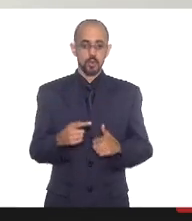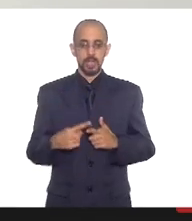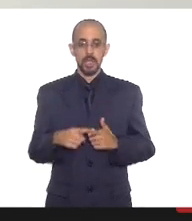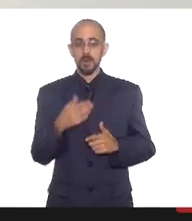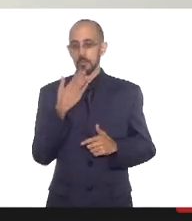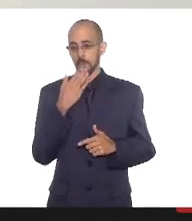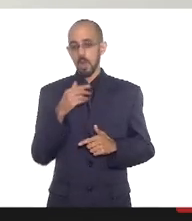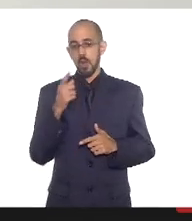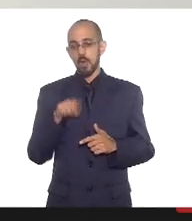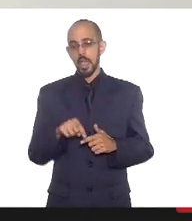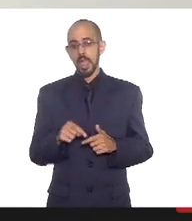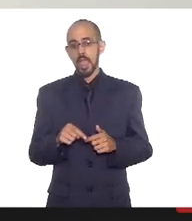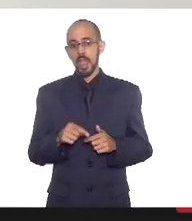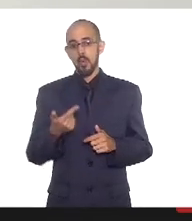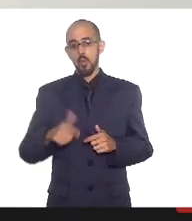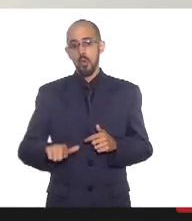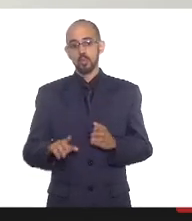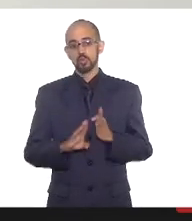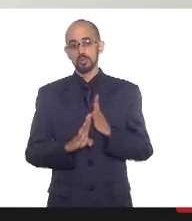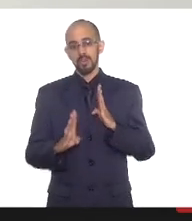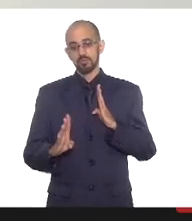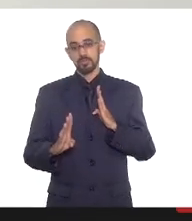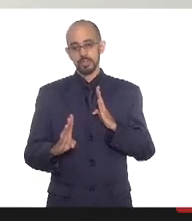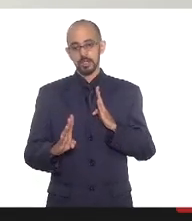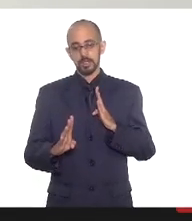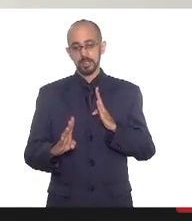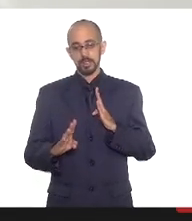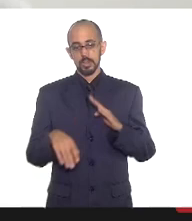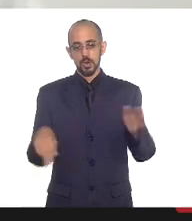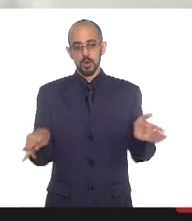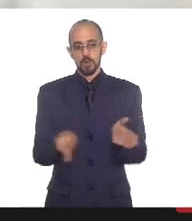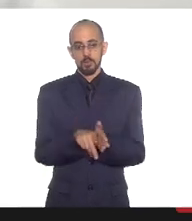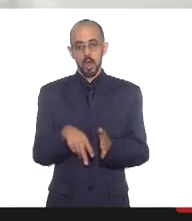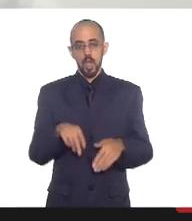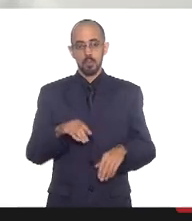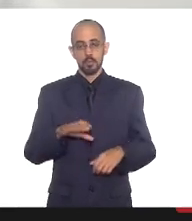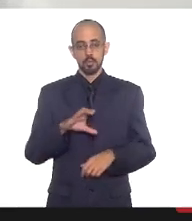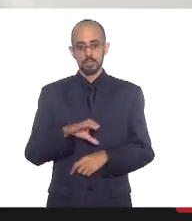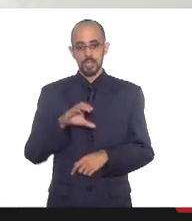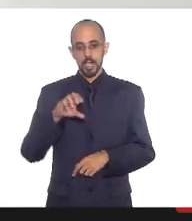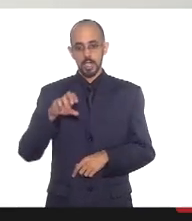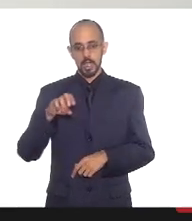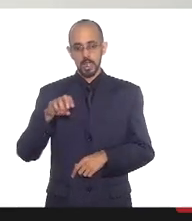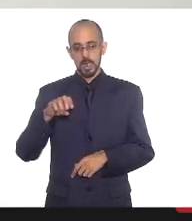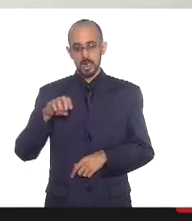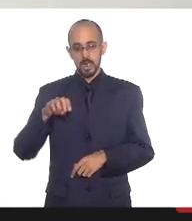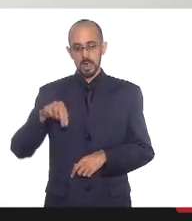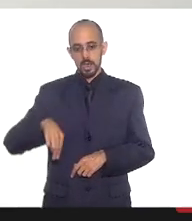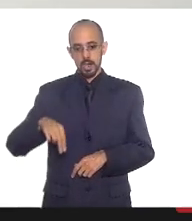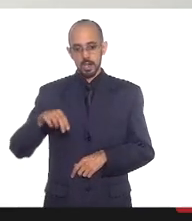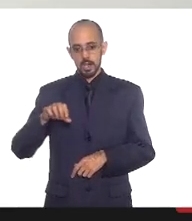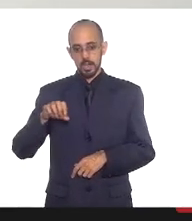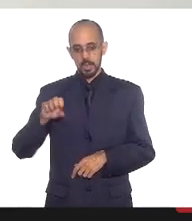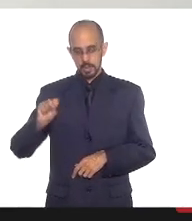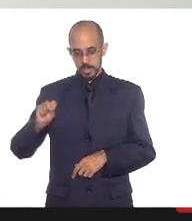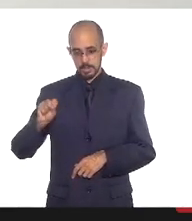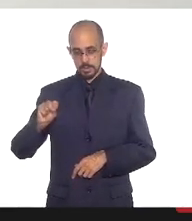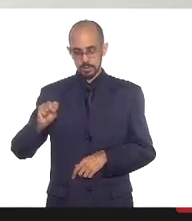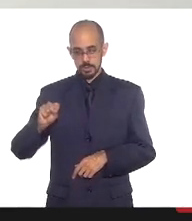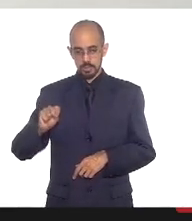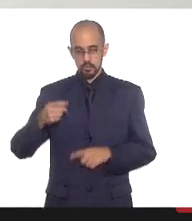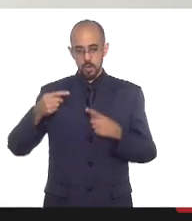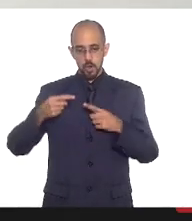a ser assassinado Hotel vai ser a prioridade é o próprio Conselho Nacional de saúde foi contrário à priorização das forças de segurança